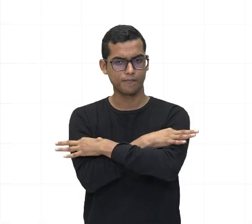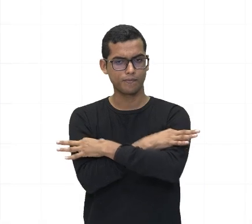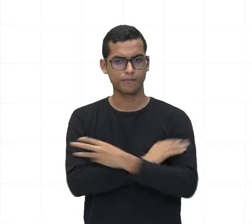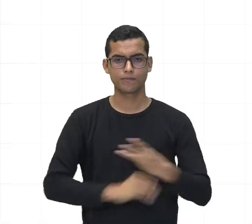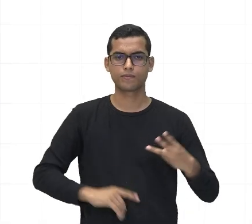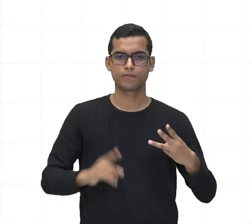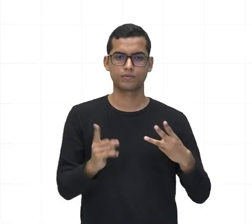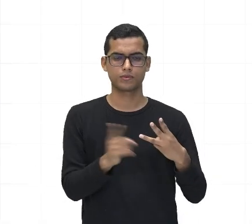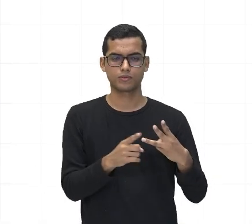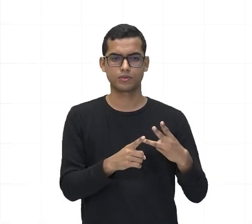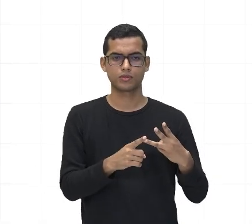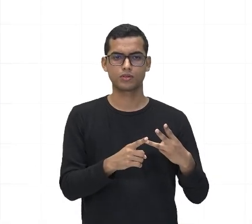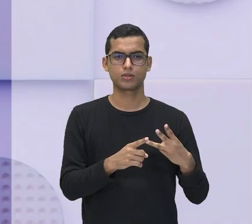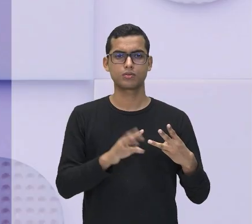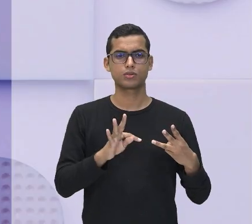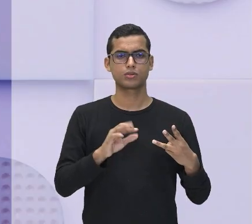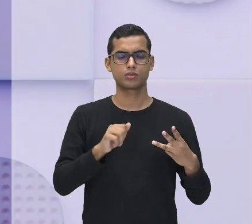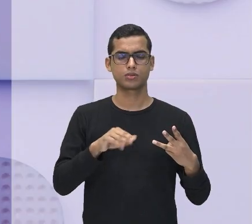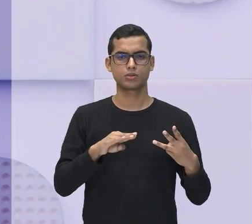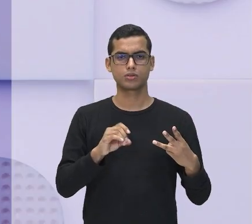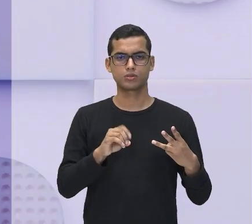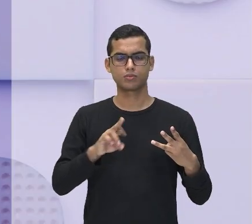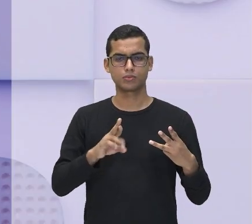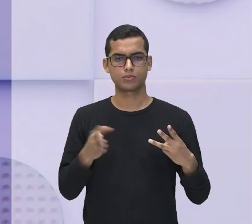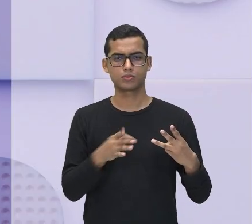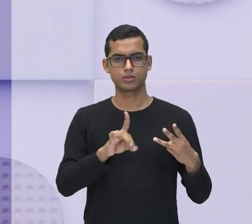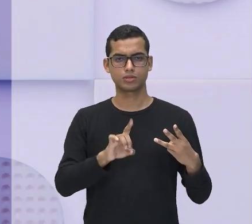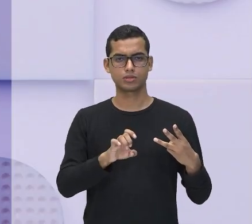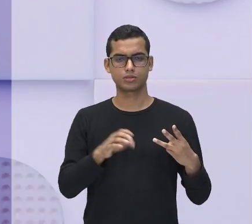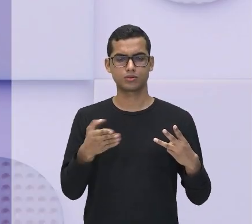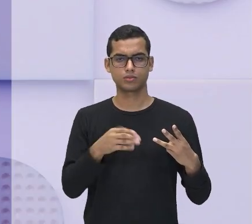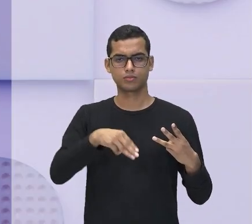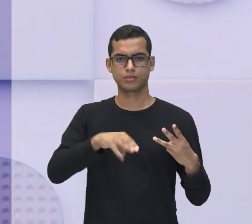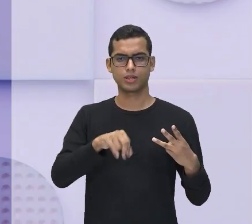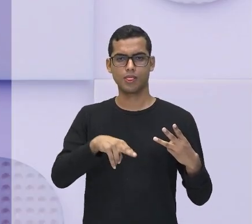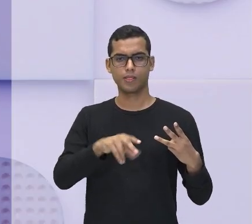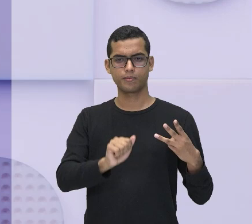mais conhecidas que nós temos.